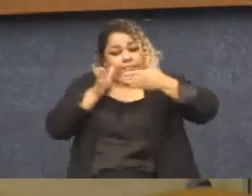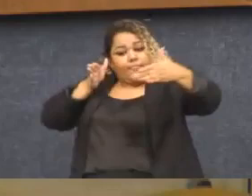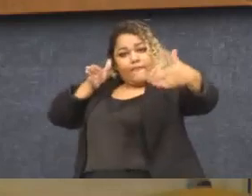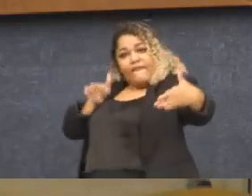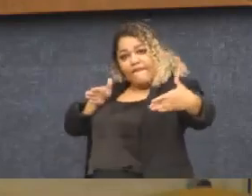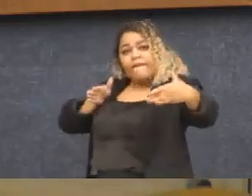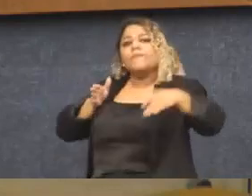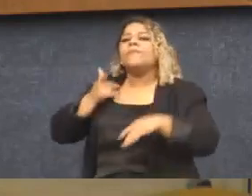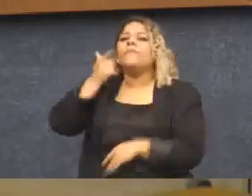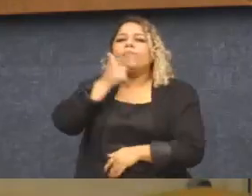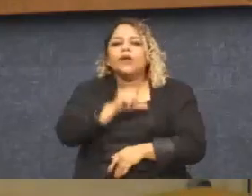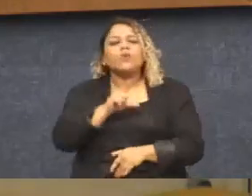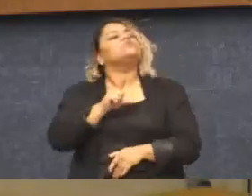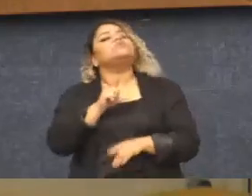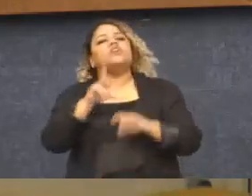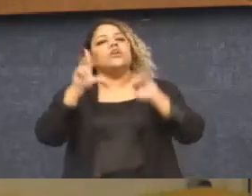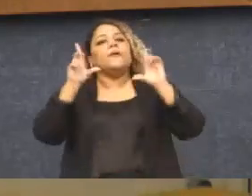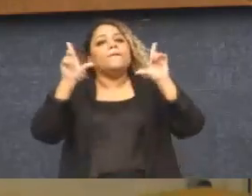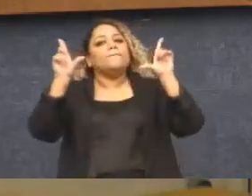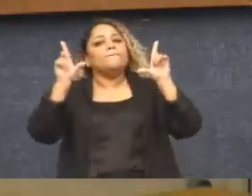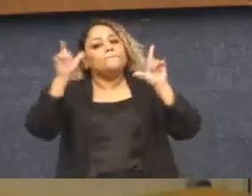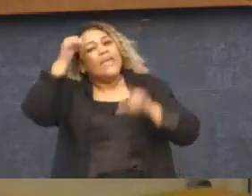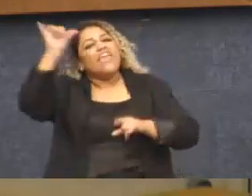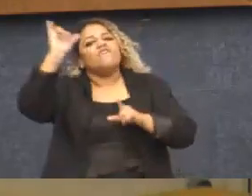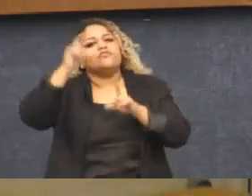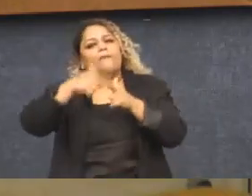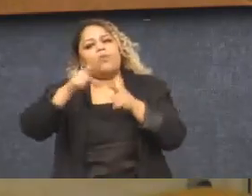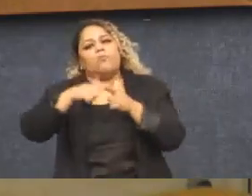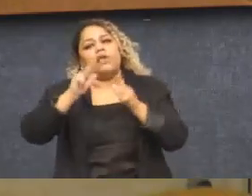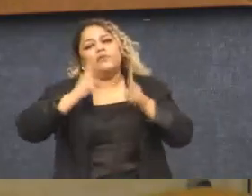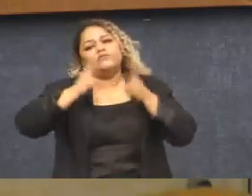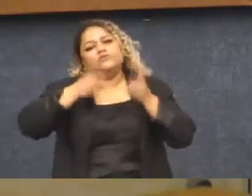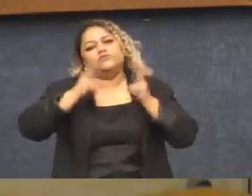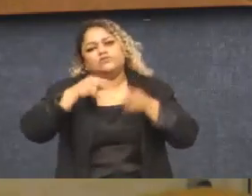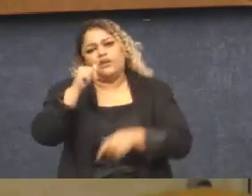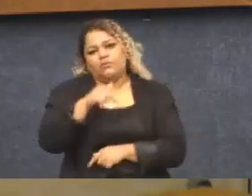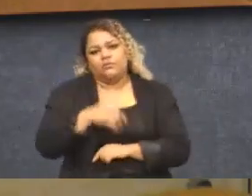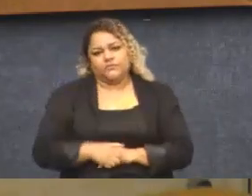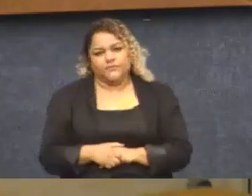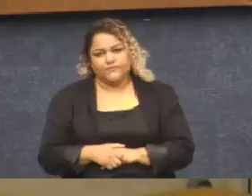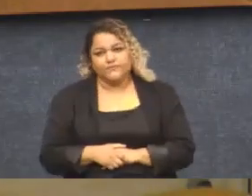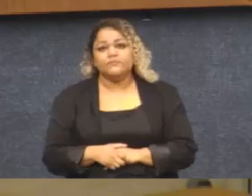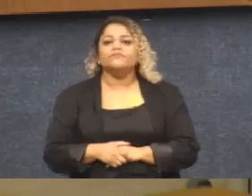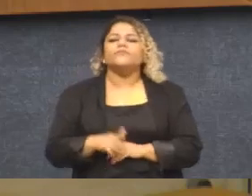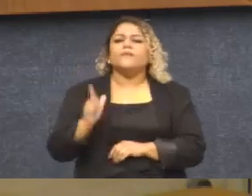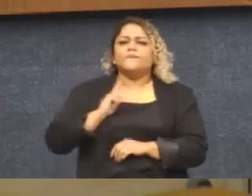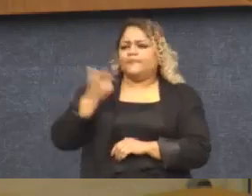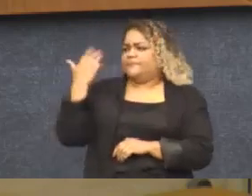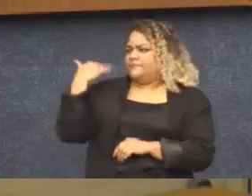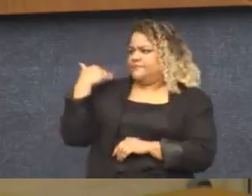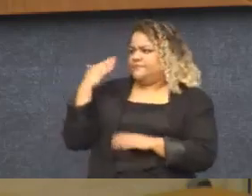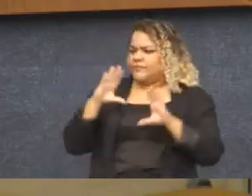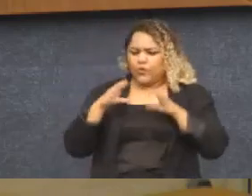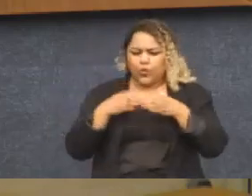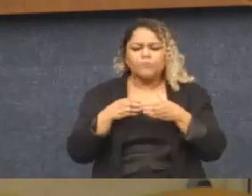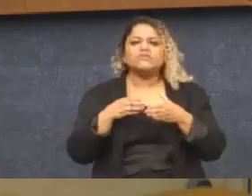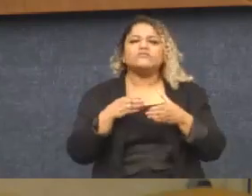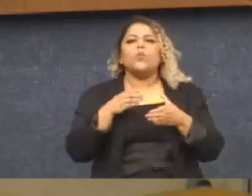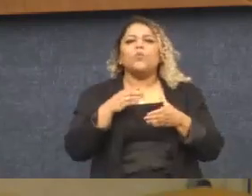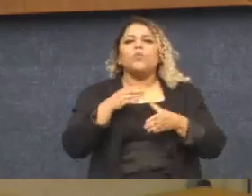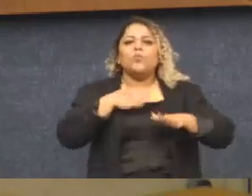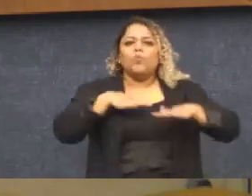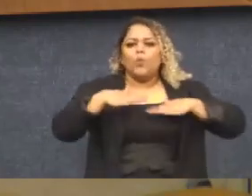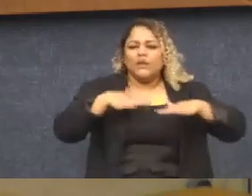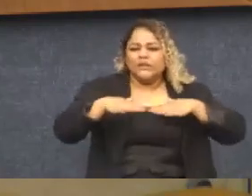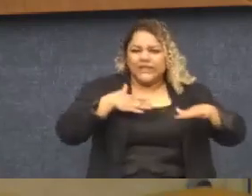sempre acontecem ali. Agora, nós tivemos recentemente uma audiência pública na Comissão de Mobilidade, chamada pelo